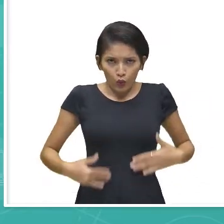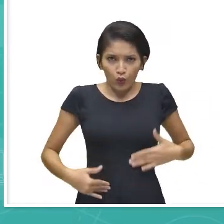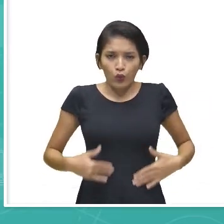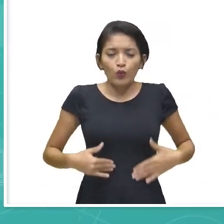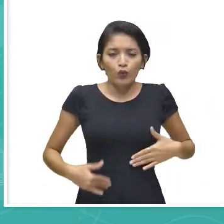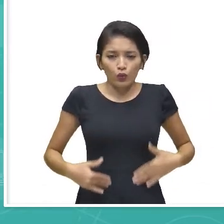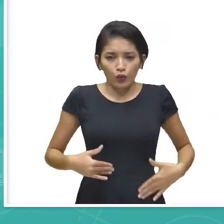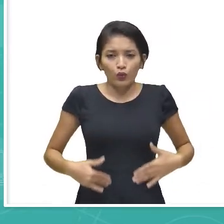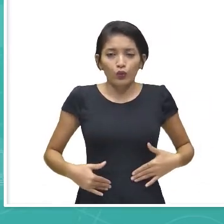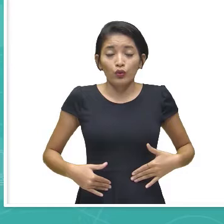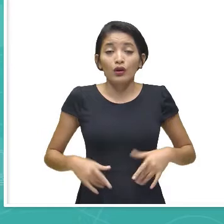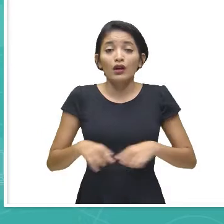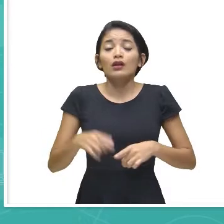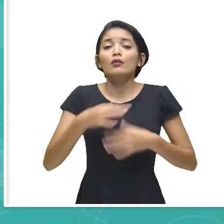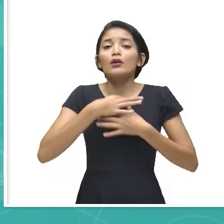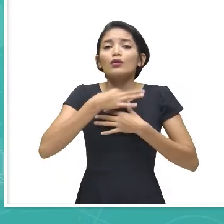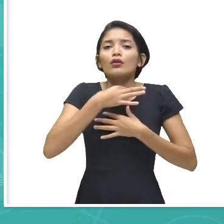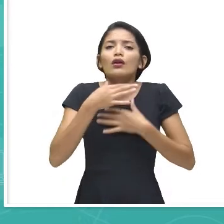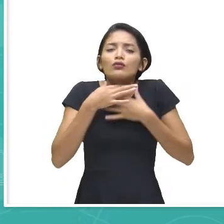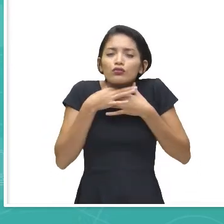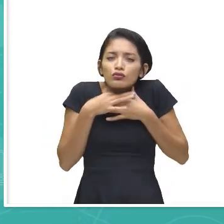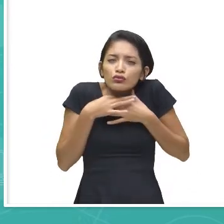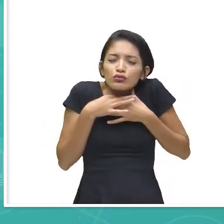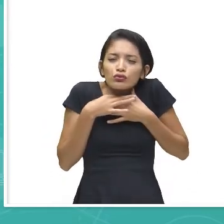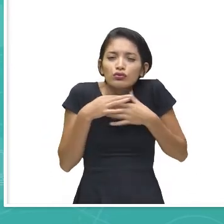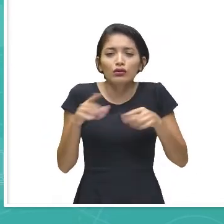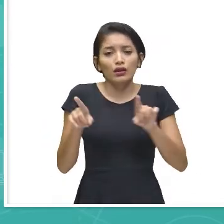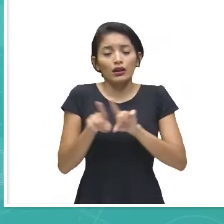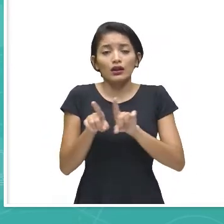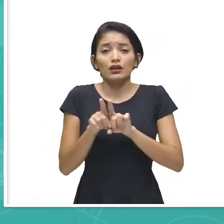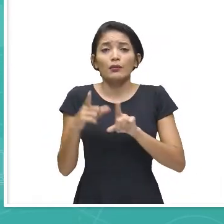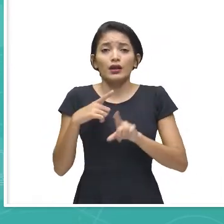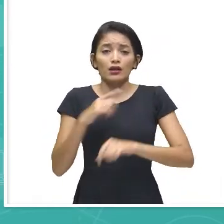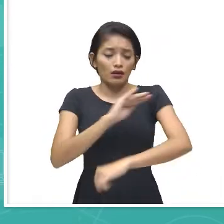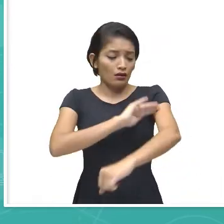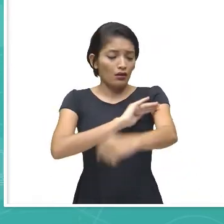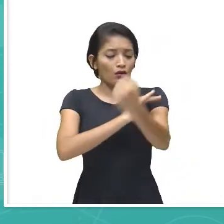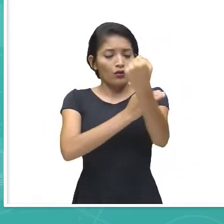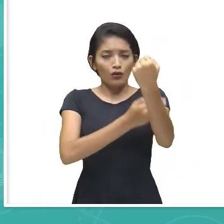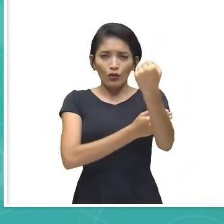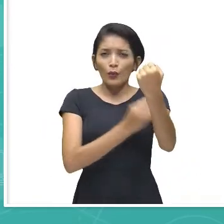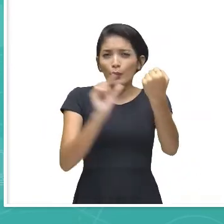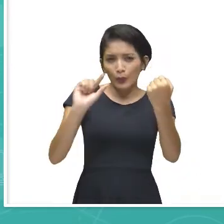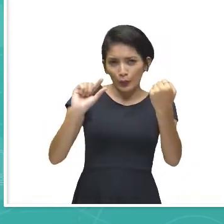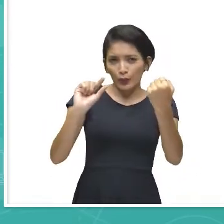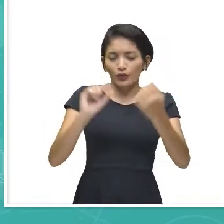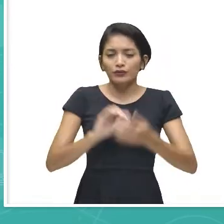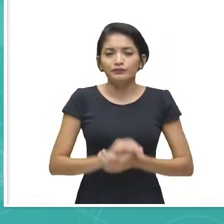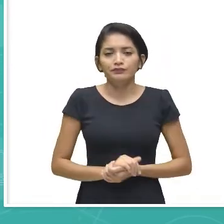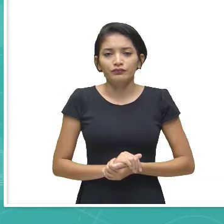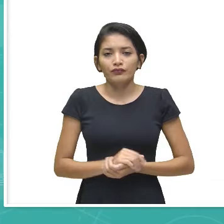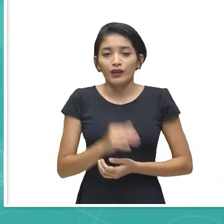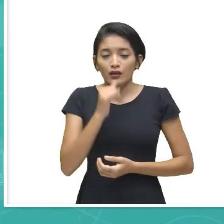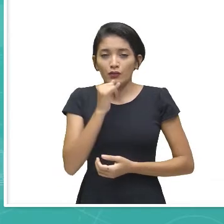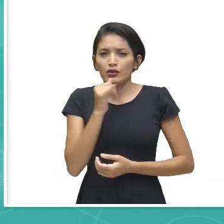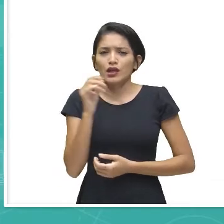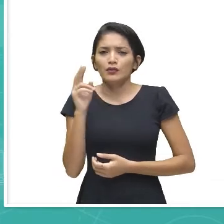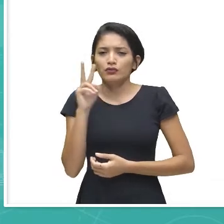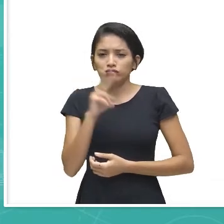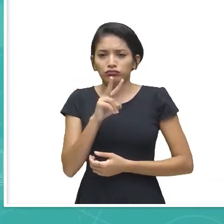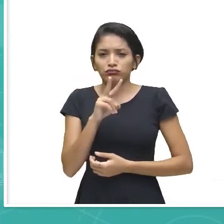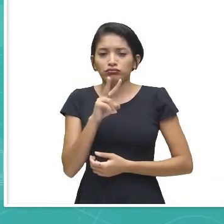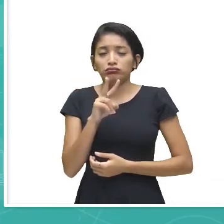proeminente, pescoço curto e um pouco relevo muscular, tá? Então, olhando para mim, já dá para a